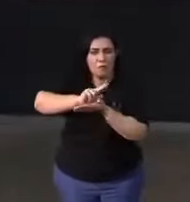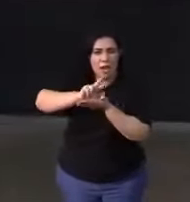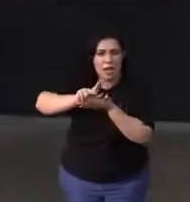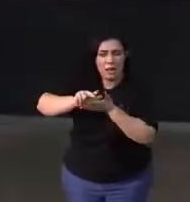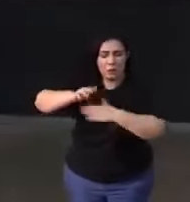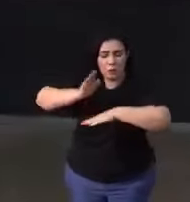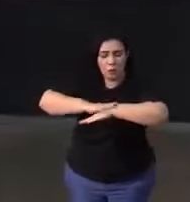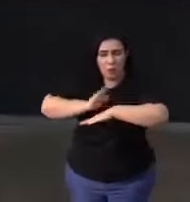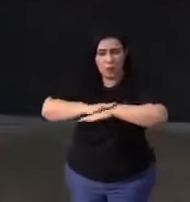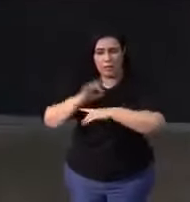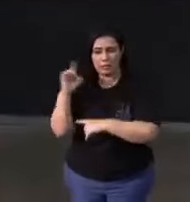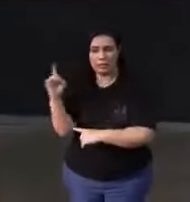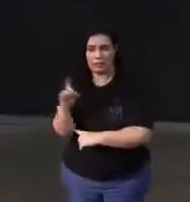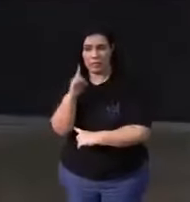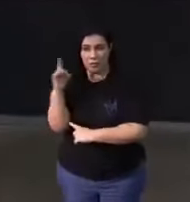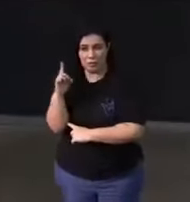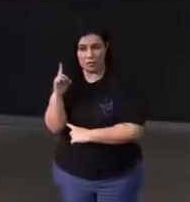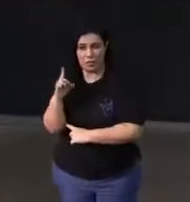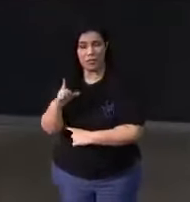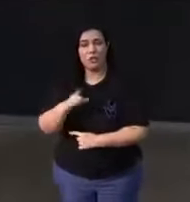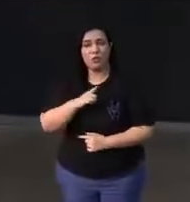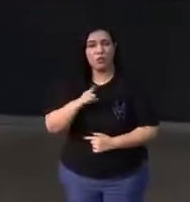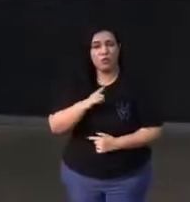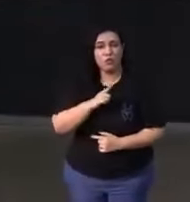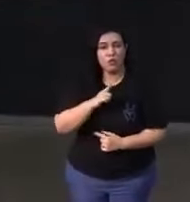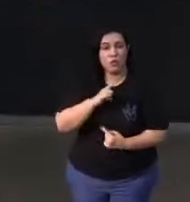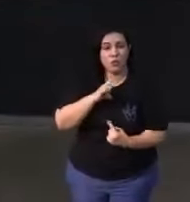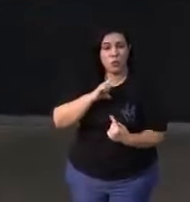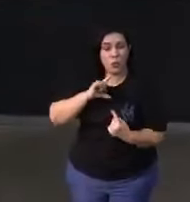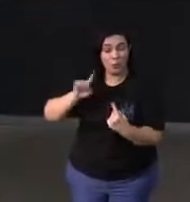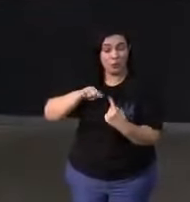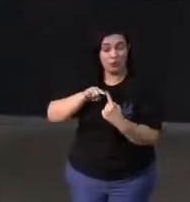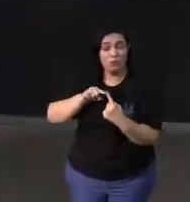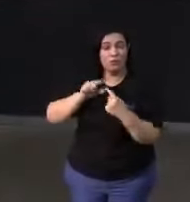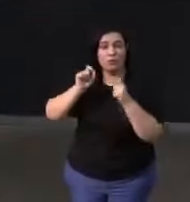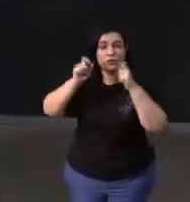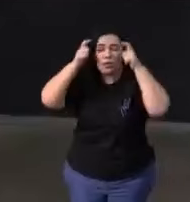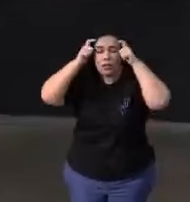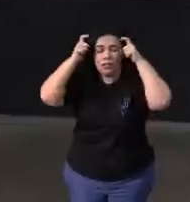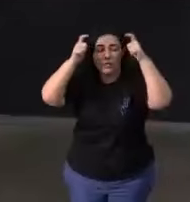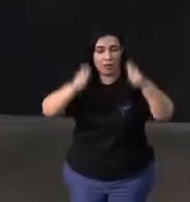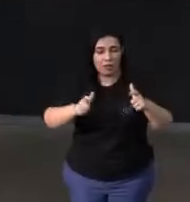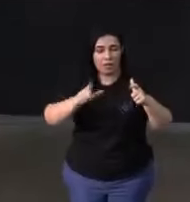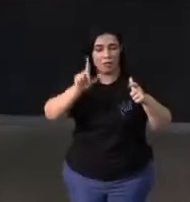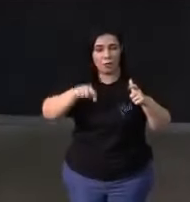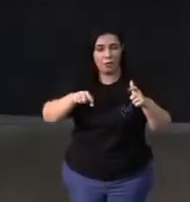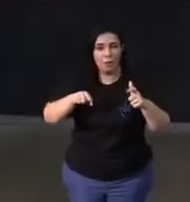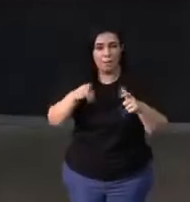Davi, que tinha unção de rei, foi pastor de ovelhas,